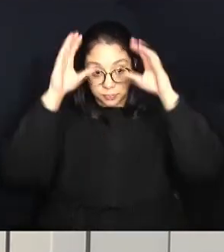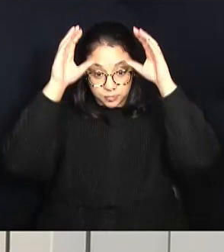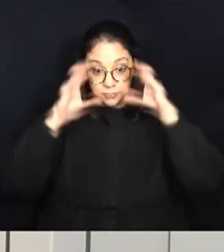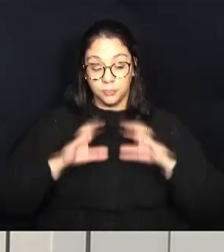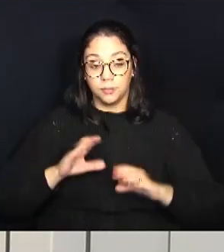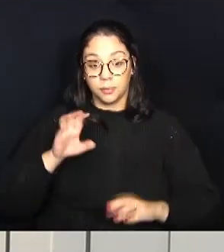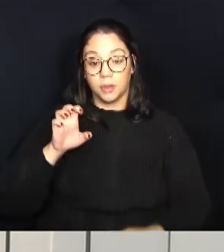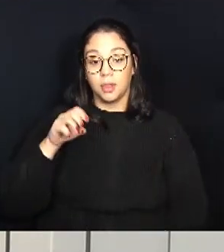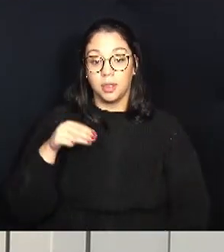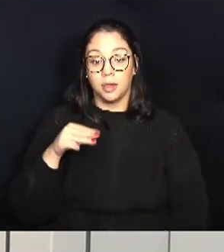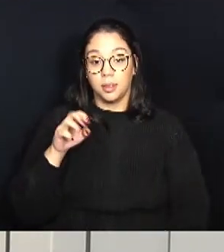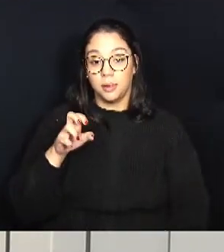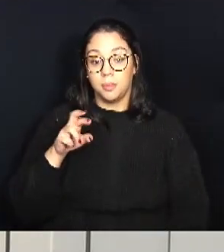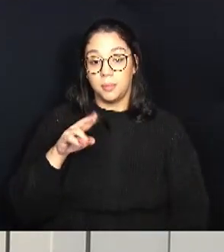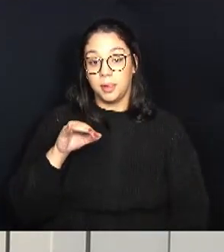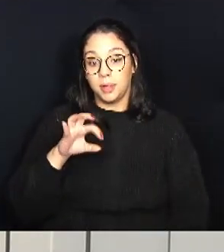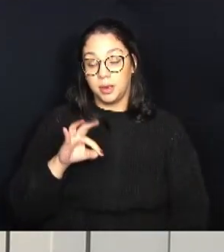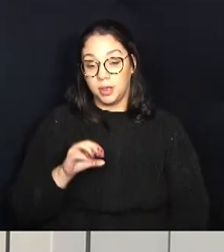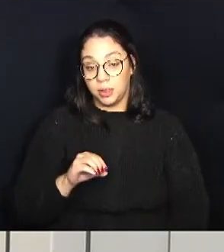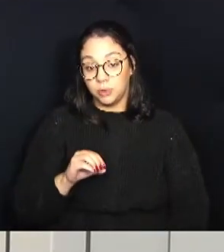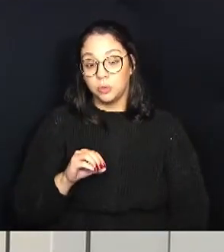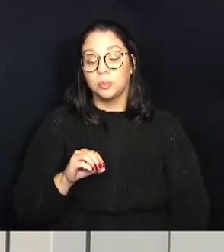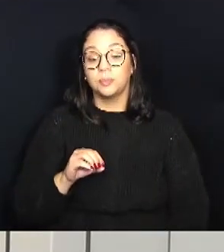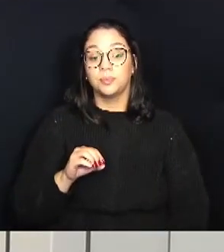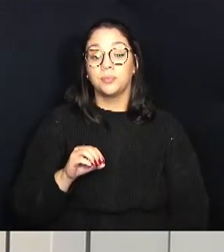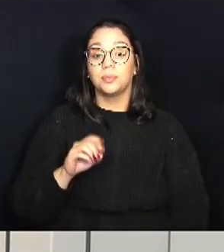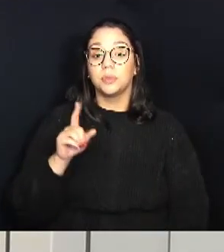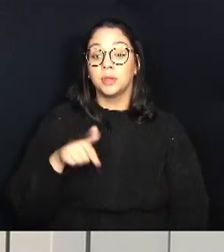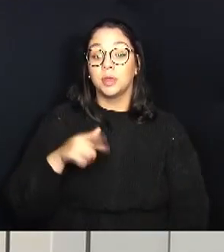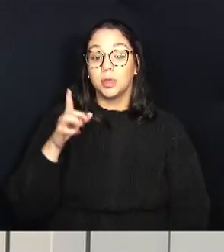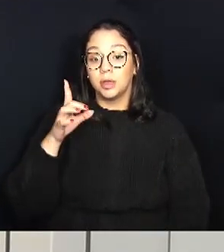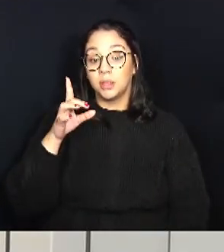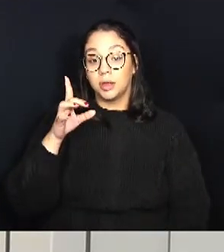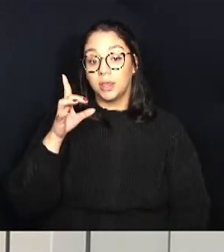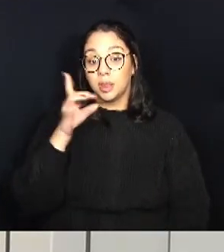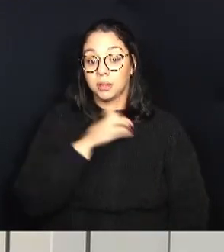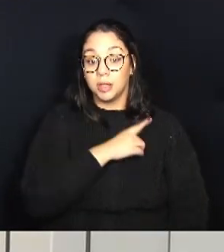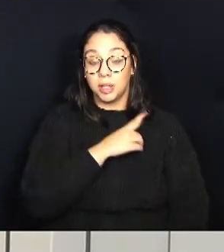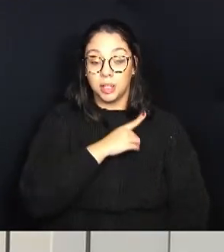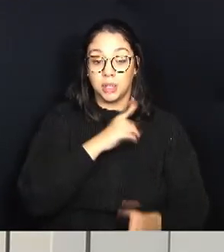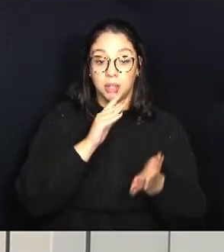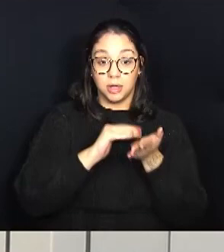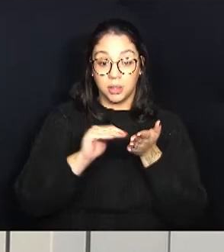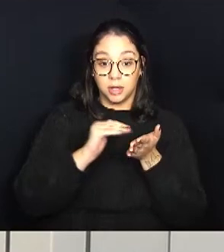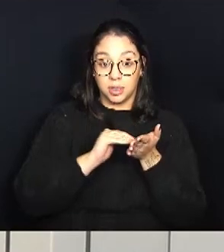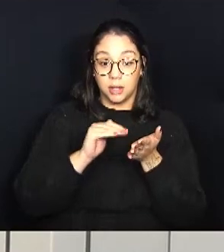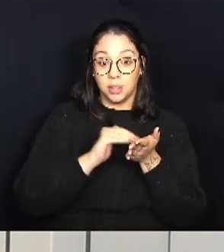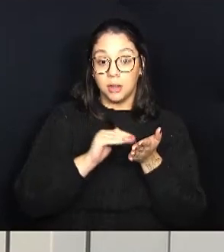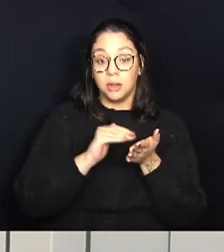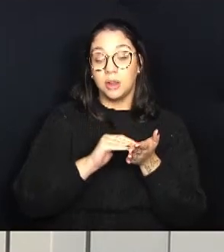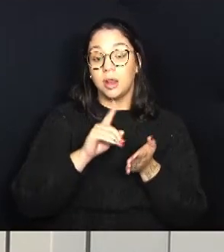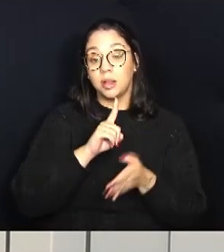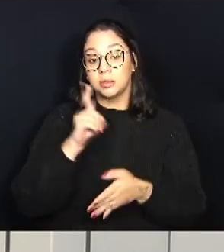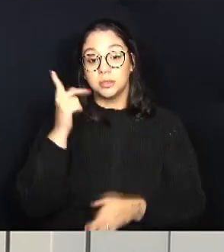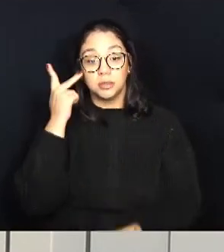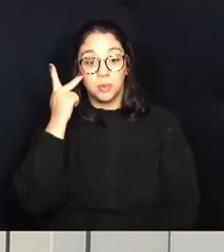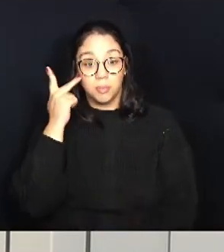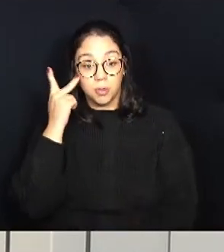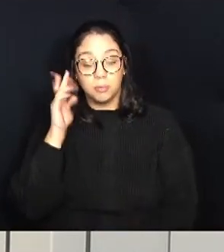a José Roberto Rocha Soares, delegado da Secretaria de Segurança Pública de São Paulo